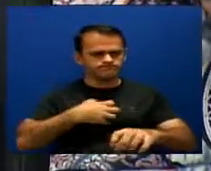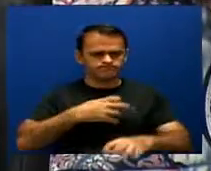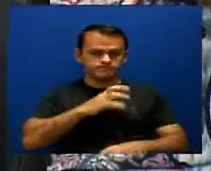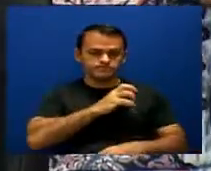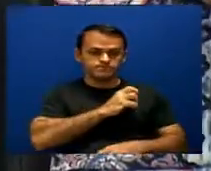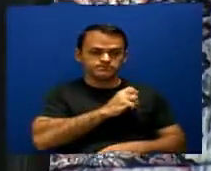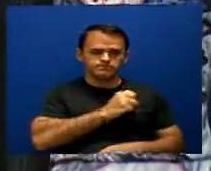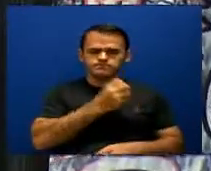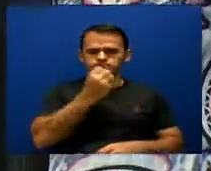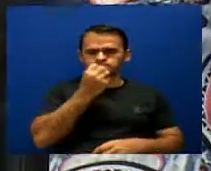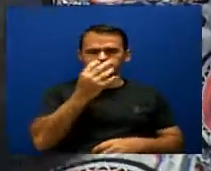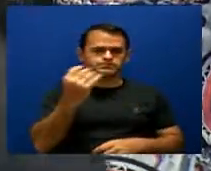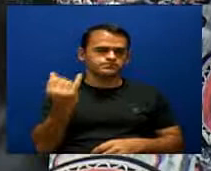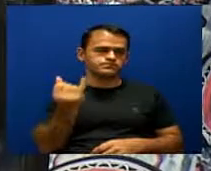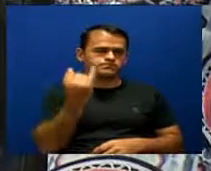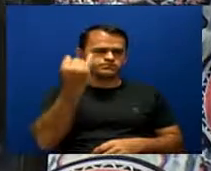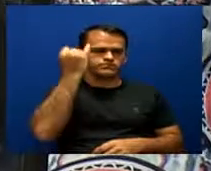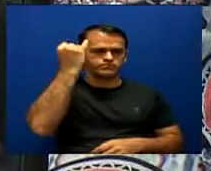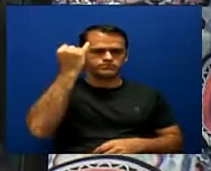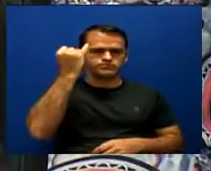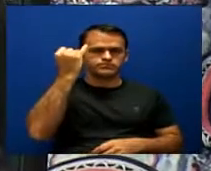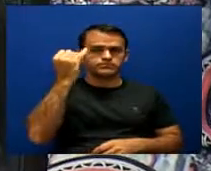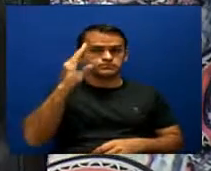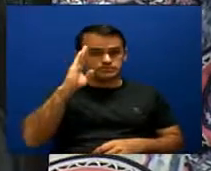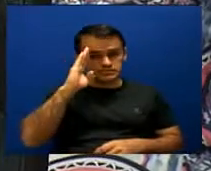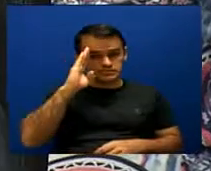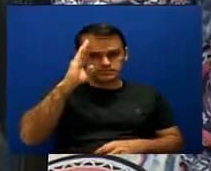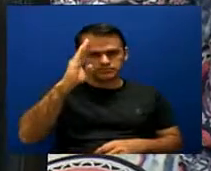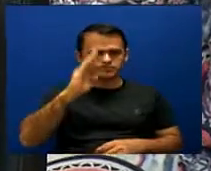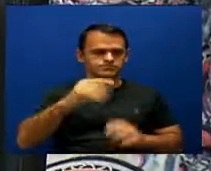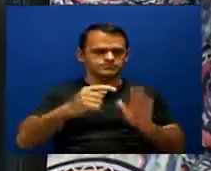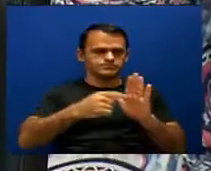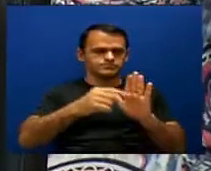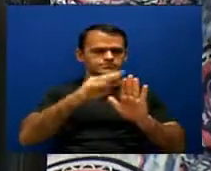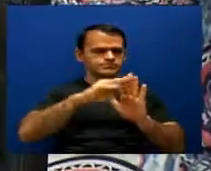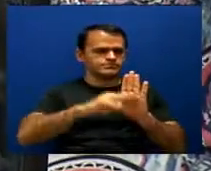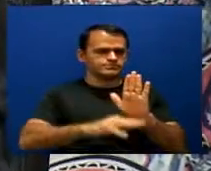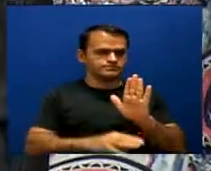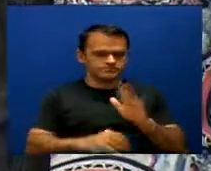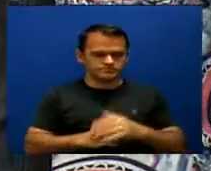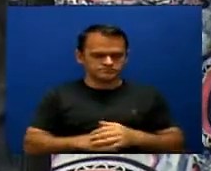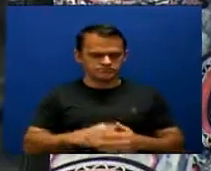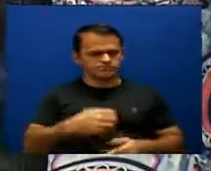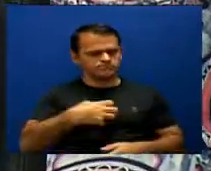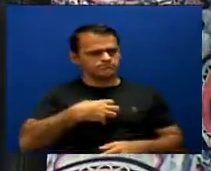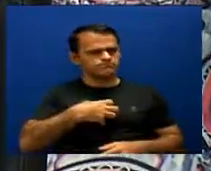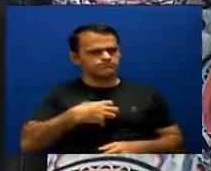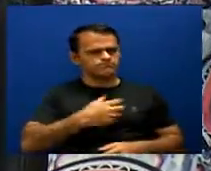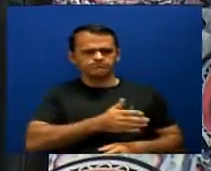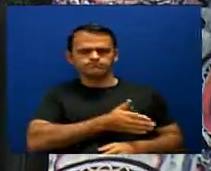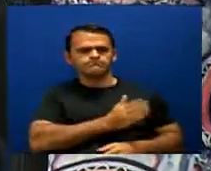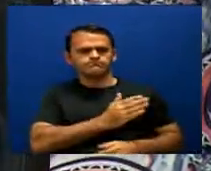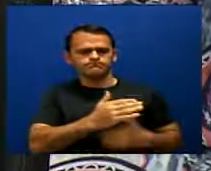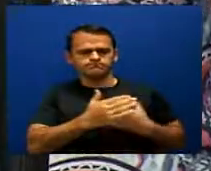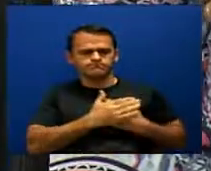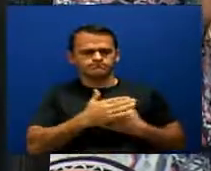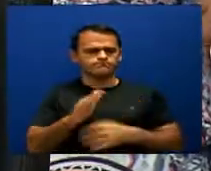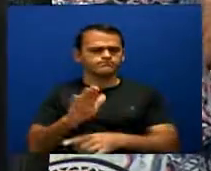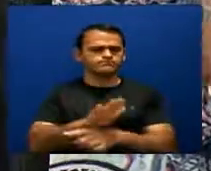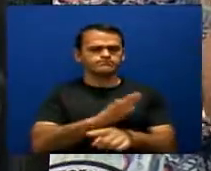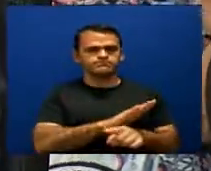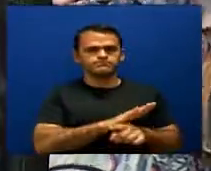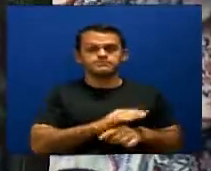é muito maior do que esse estatuto que está aí nesse livrinho aí, é o coração que o senhor tem para trabalhar pela população de Sorocaba.